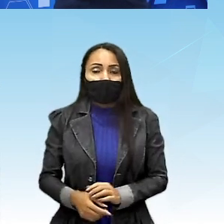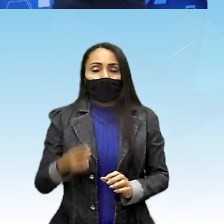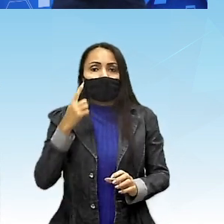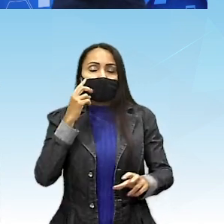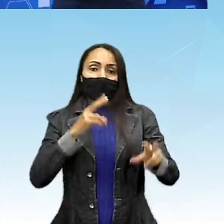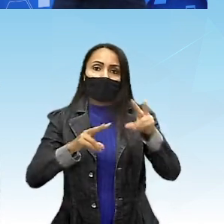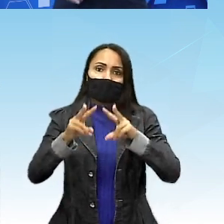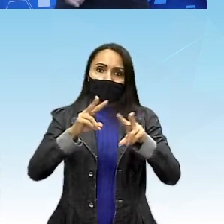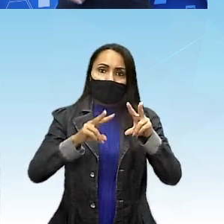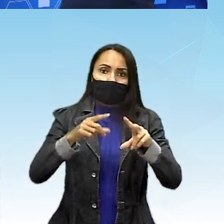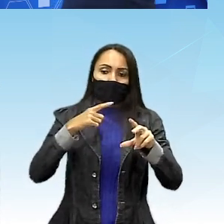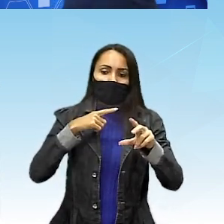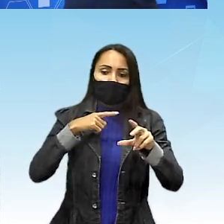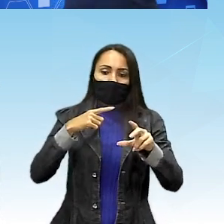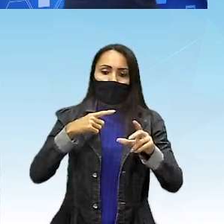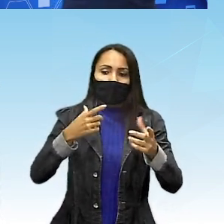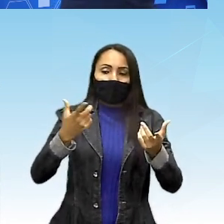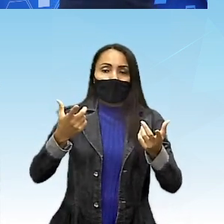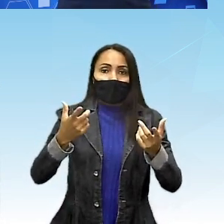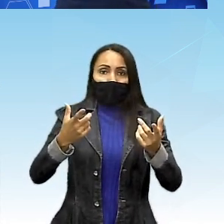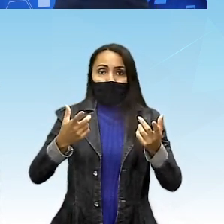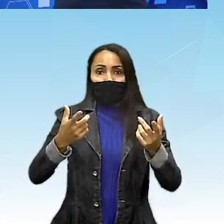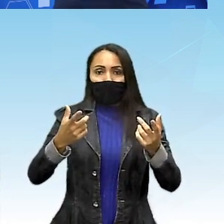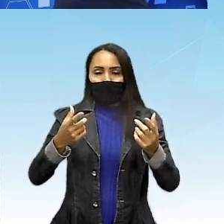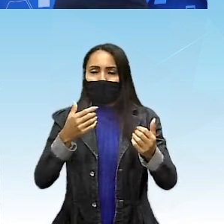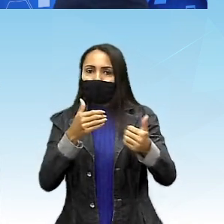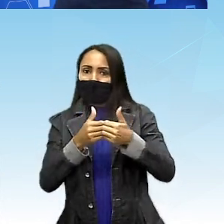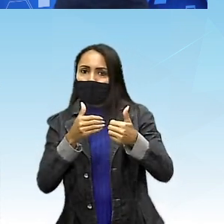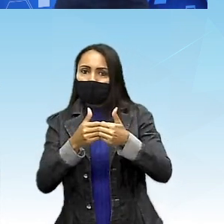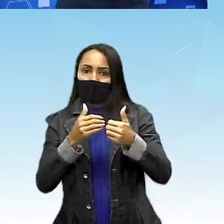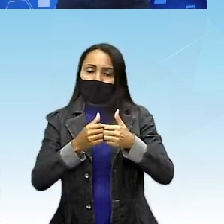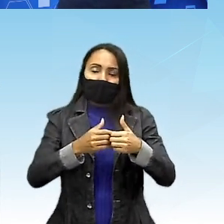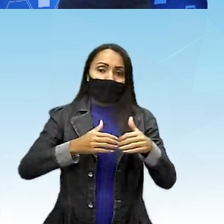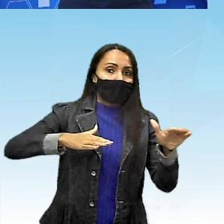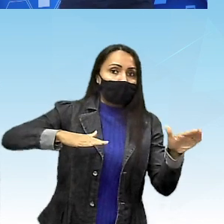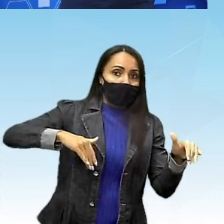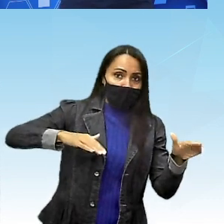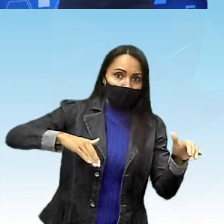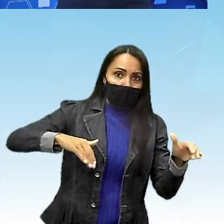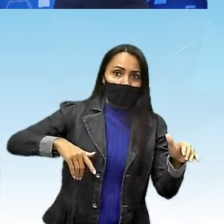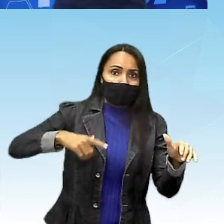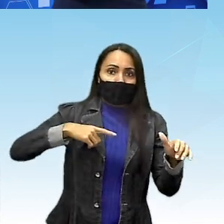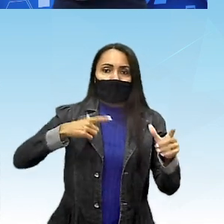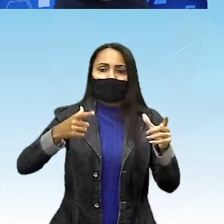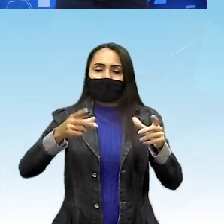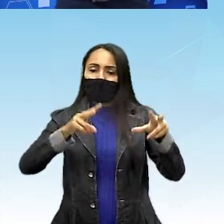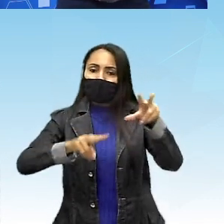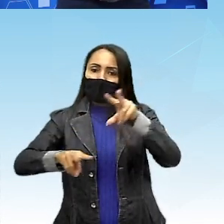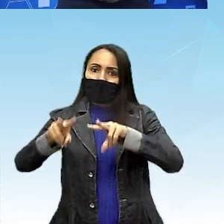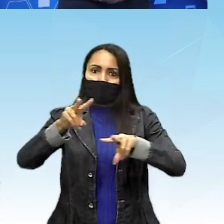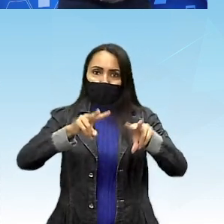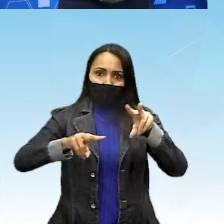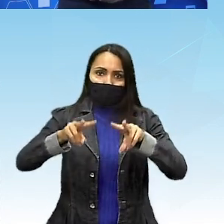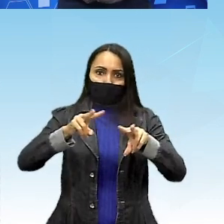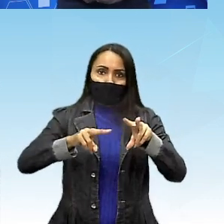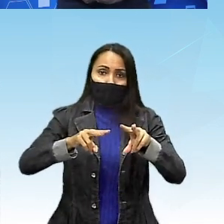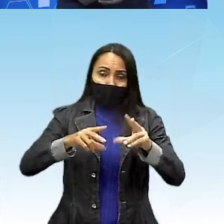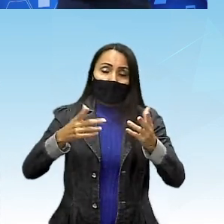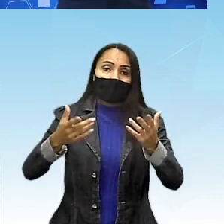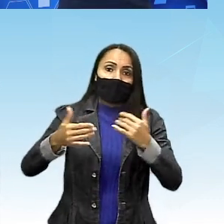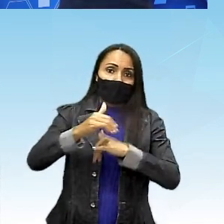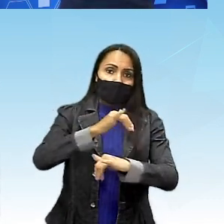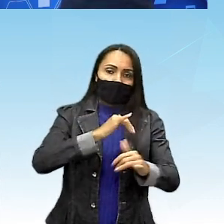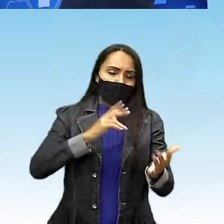muito dessas torres nas praias, onde os locais tem muito vento e a geração de energia é